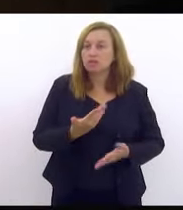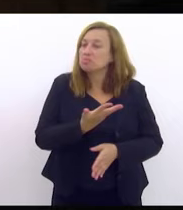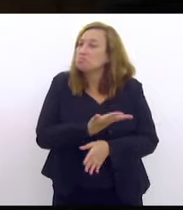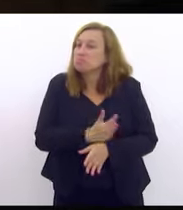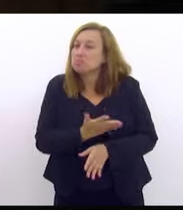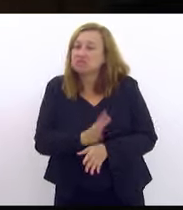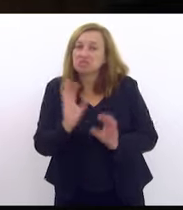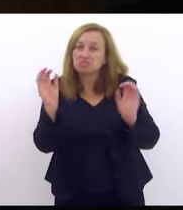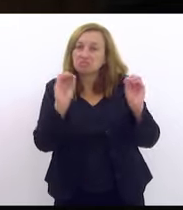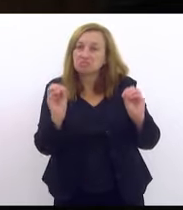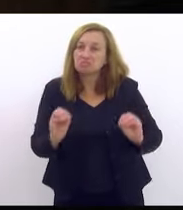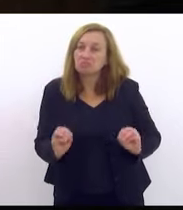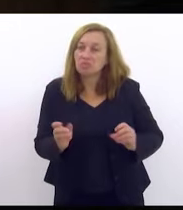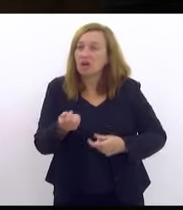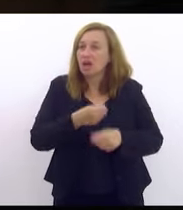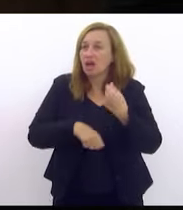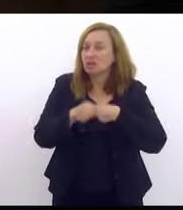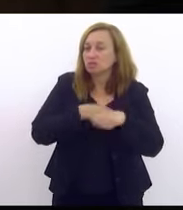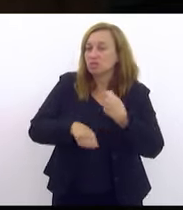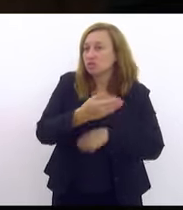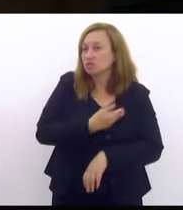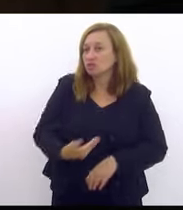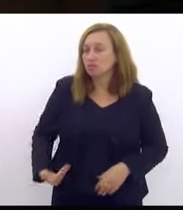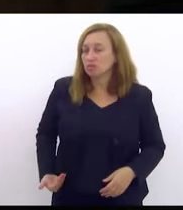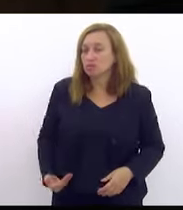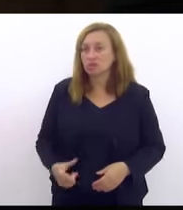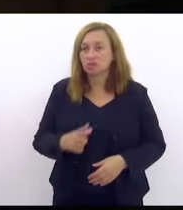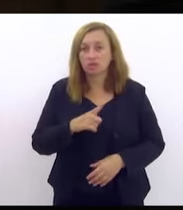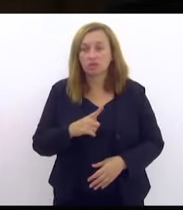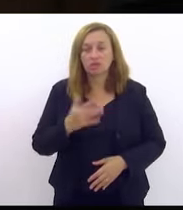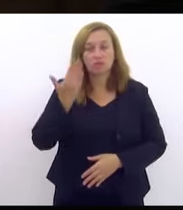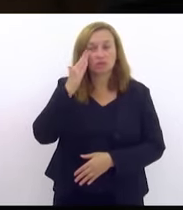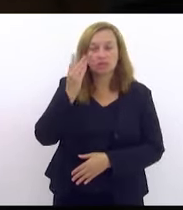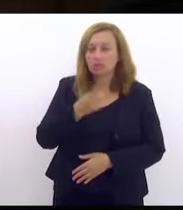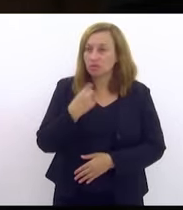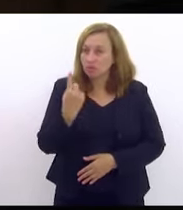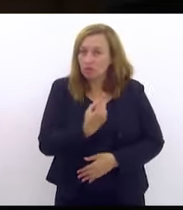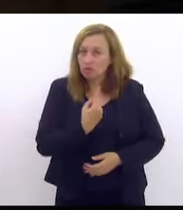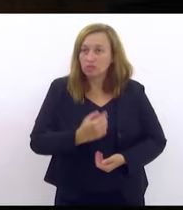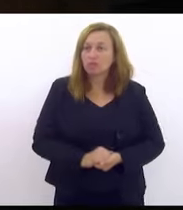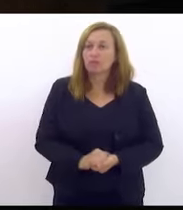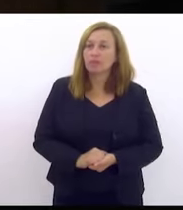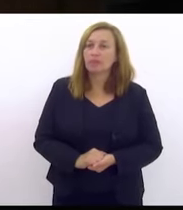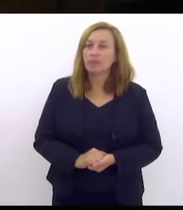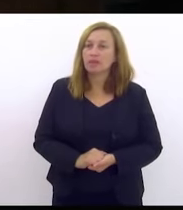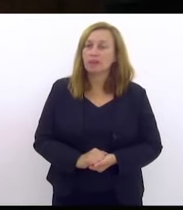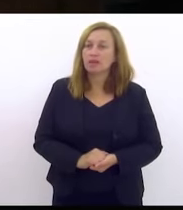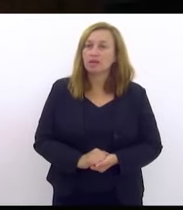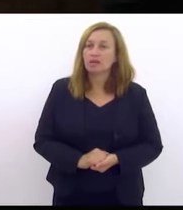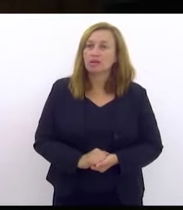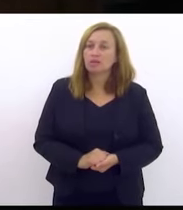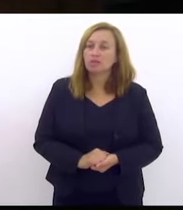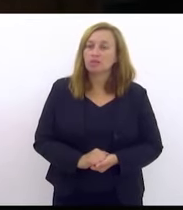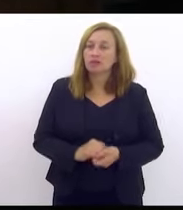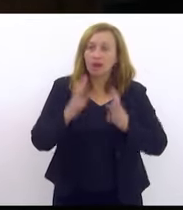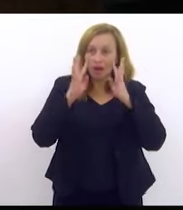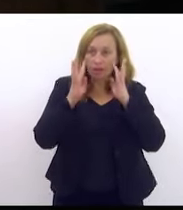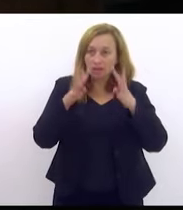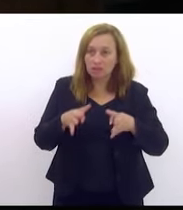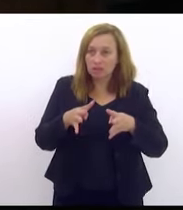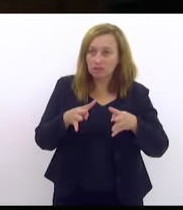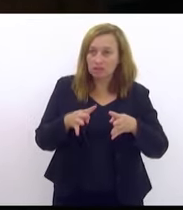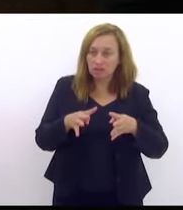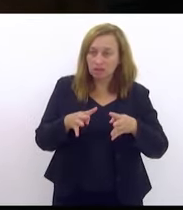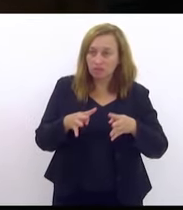pratica a administração pública tendo como, no nosso entendimento, fim precípio a atenção desse